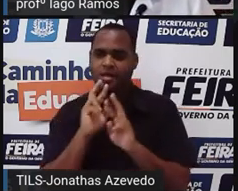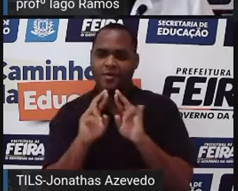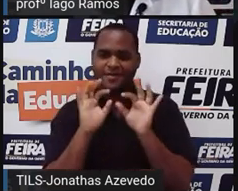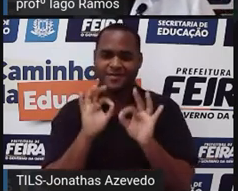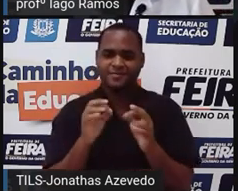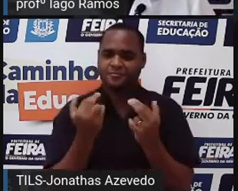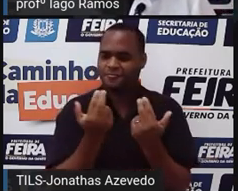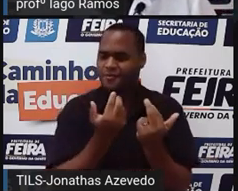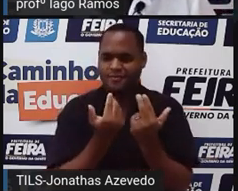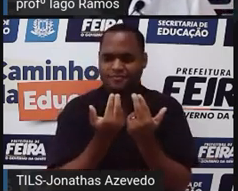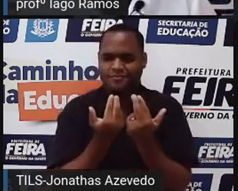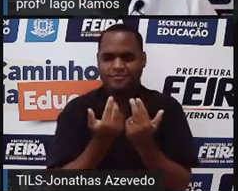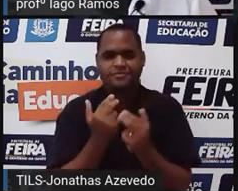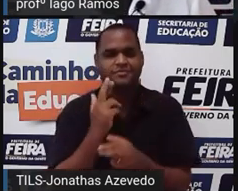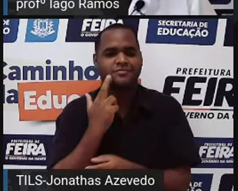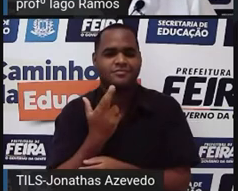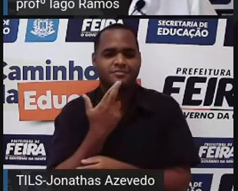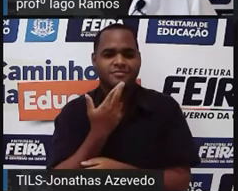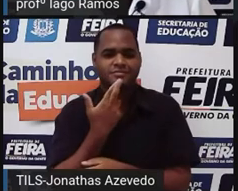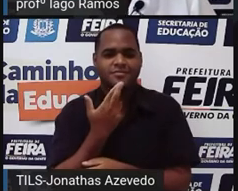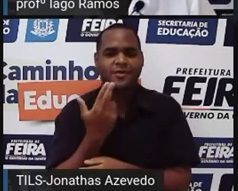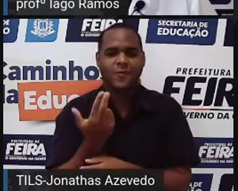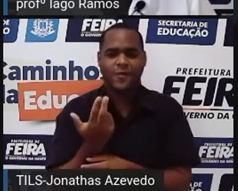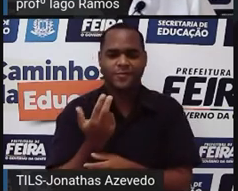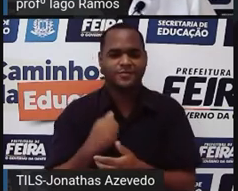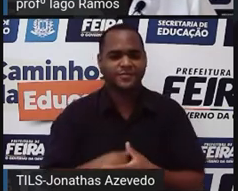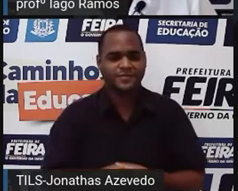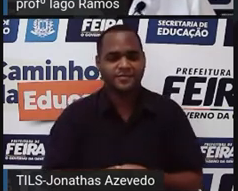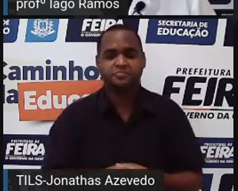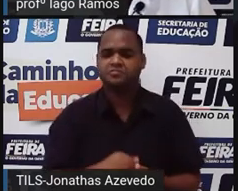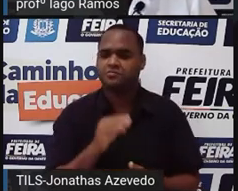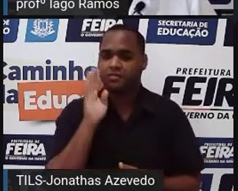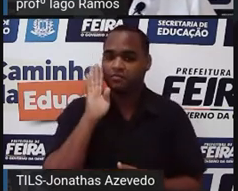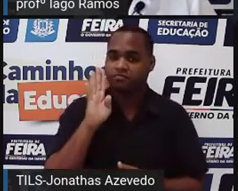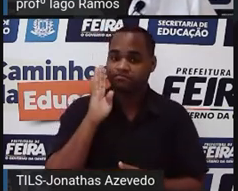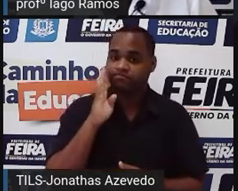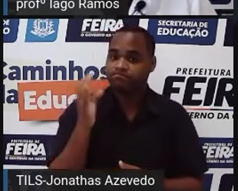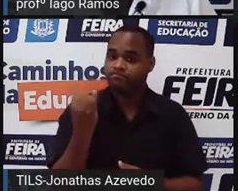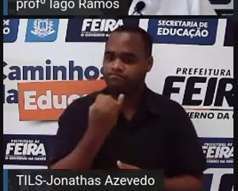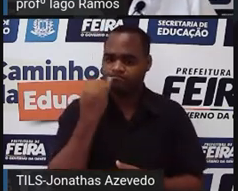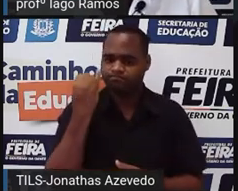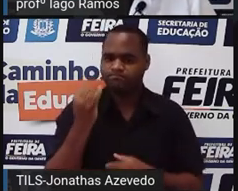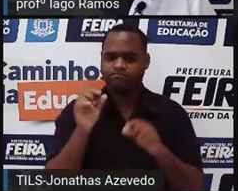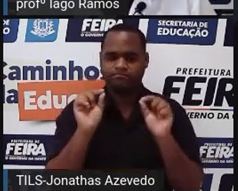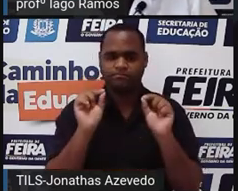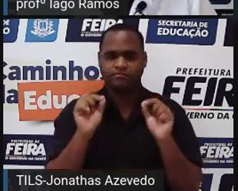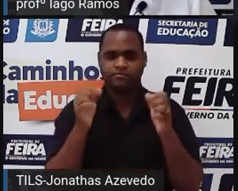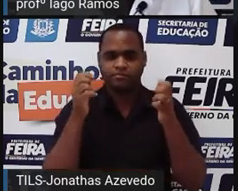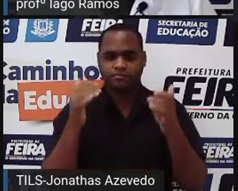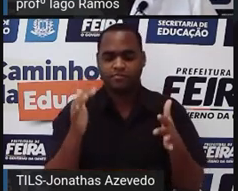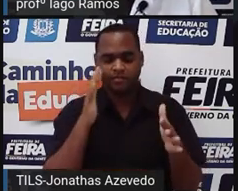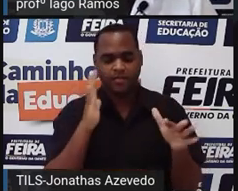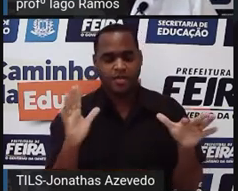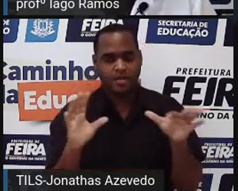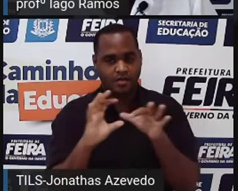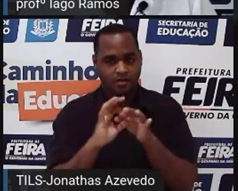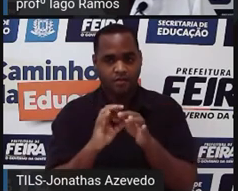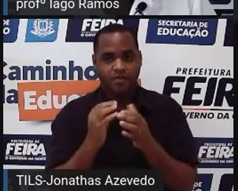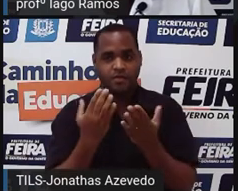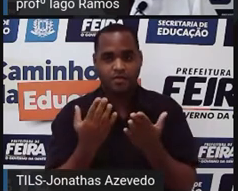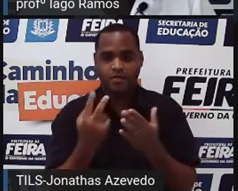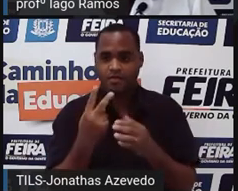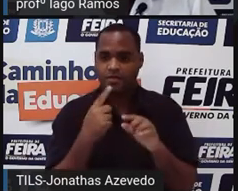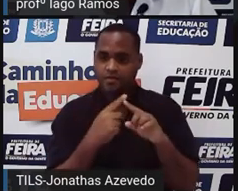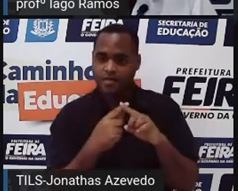mesmo. Tá? Só que aí agora tem um detalhe legal, ó. Se eu associar aqui 2 vezes 3